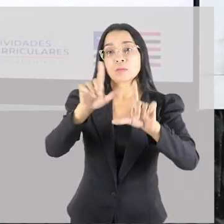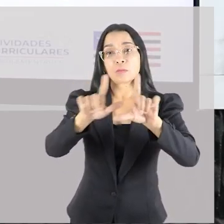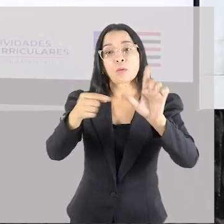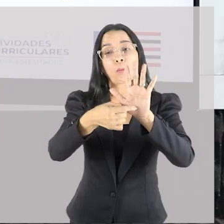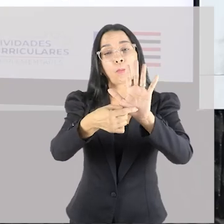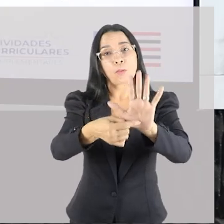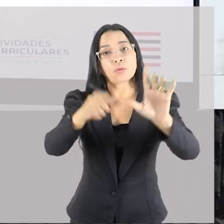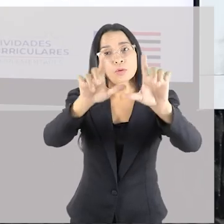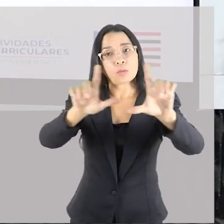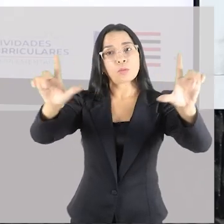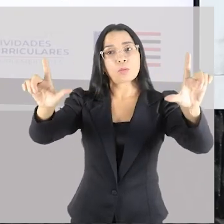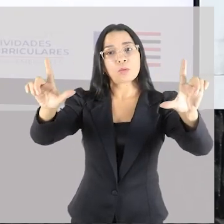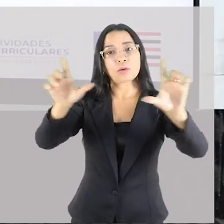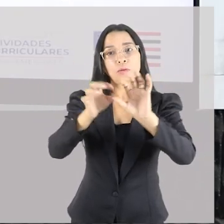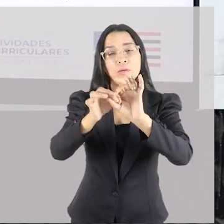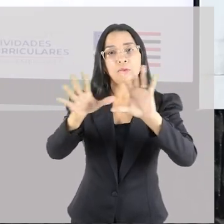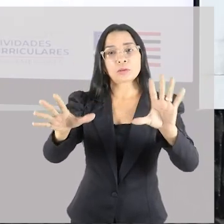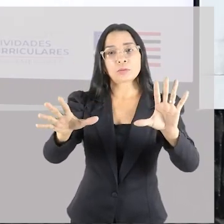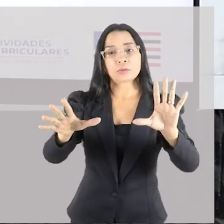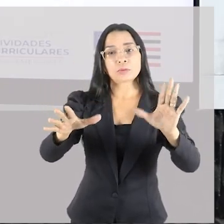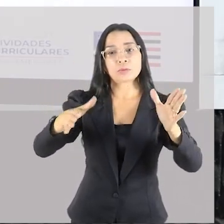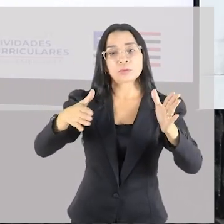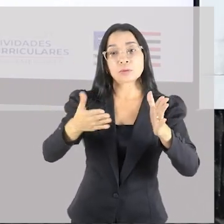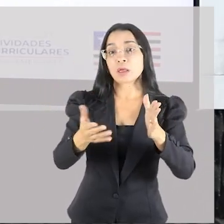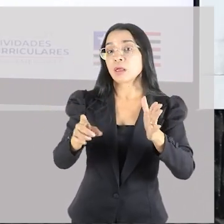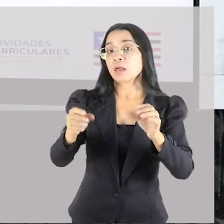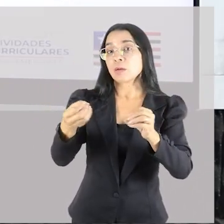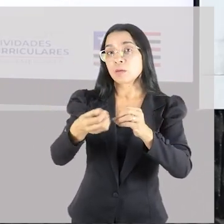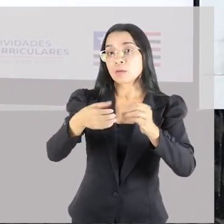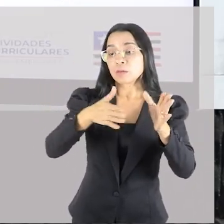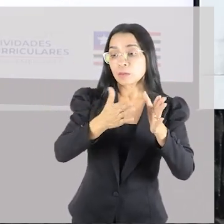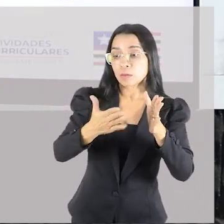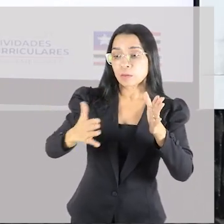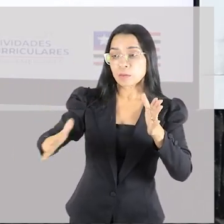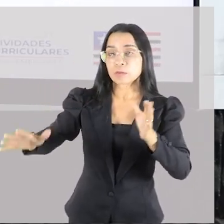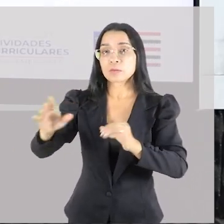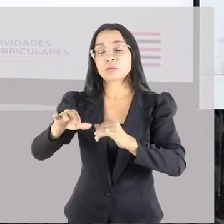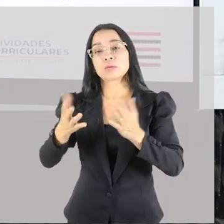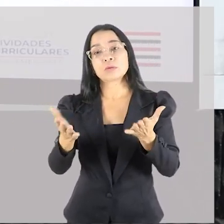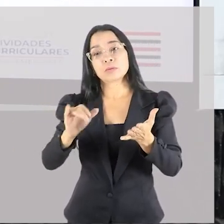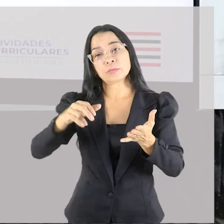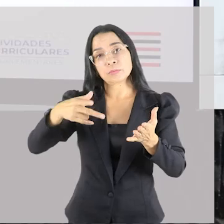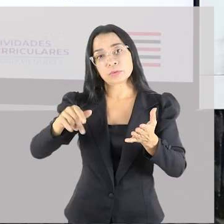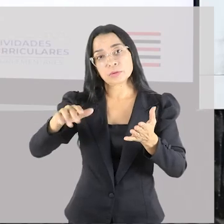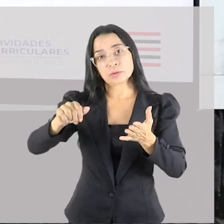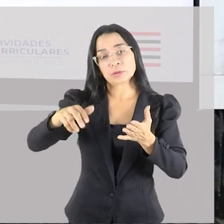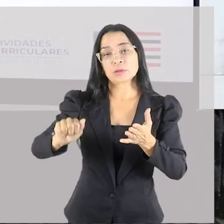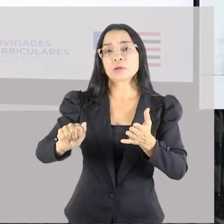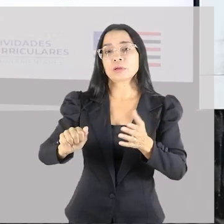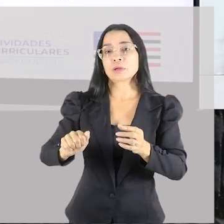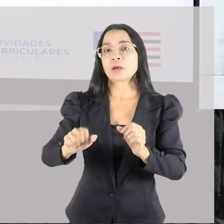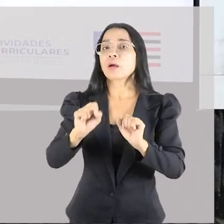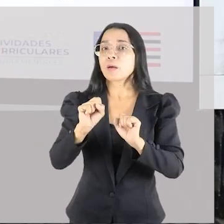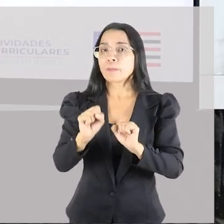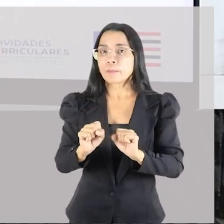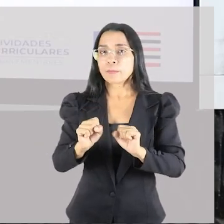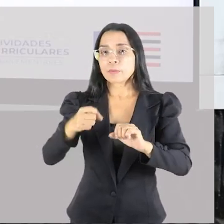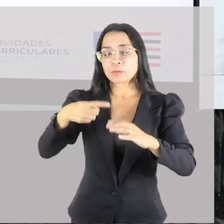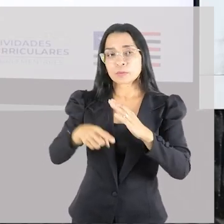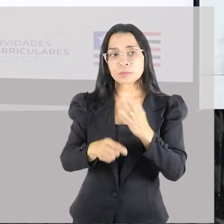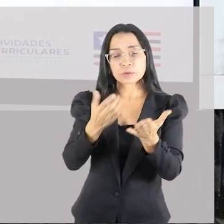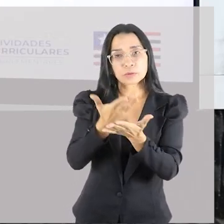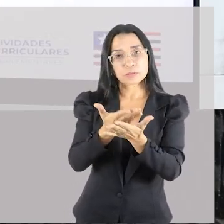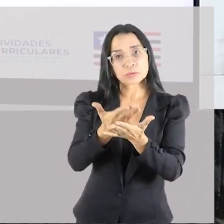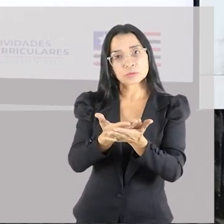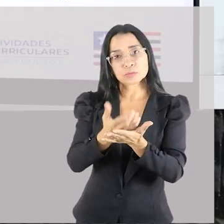da independência, nas margens do rio Ipiranga. Bom, você pode aprofundar esse estudo, esse conteúdo, você tem material, você tem